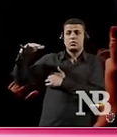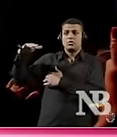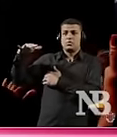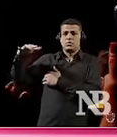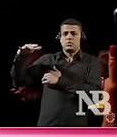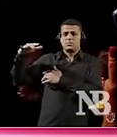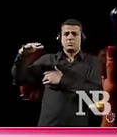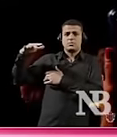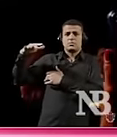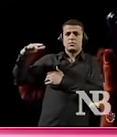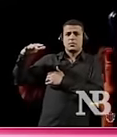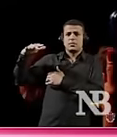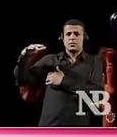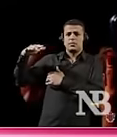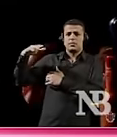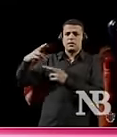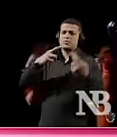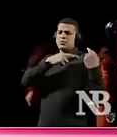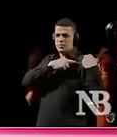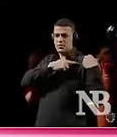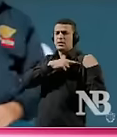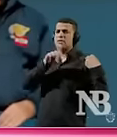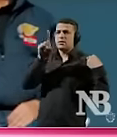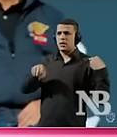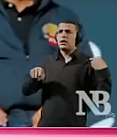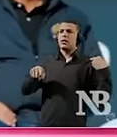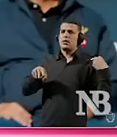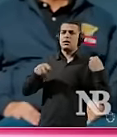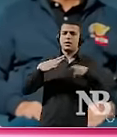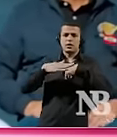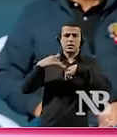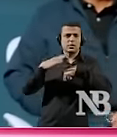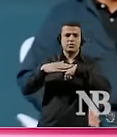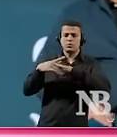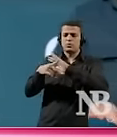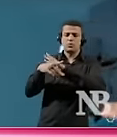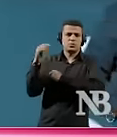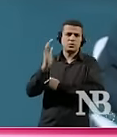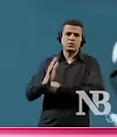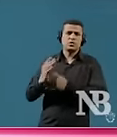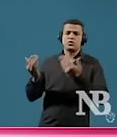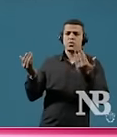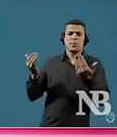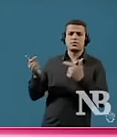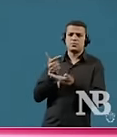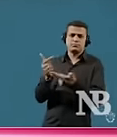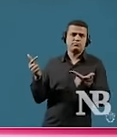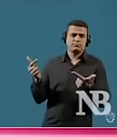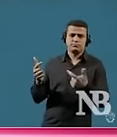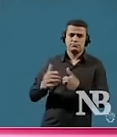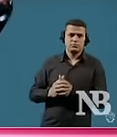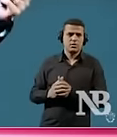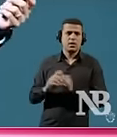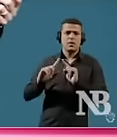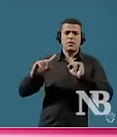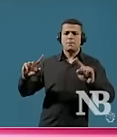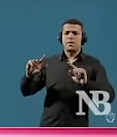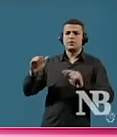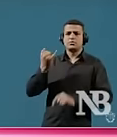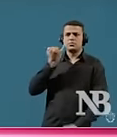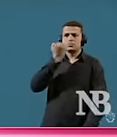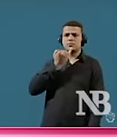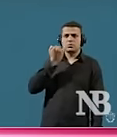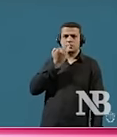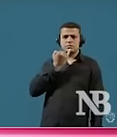muito boas. Eu tenho certeza que o carinho que o Bolsonaro recebe do brasileiro é algo assim inigualável. Mas o